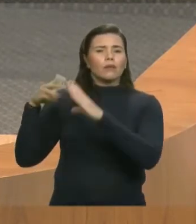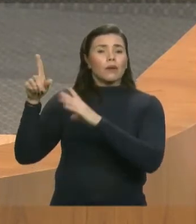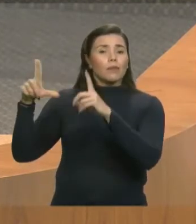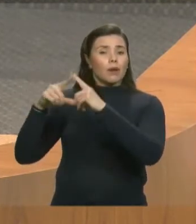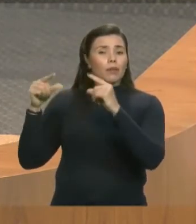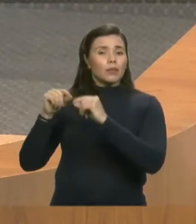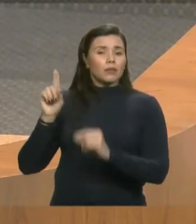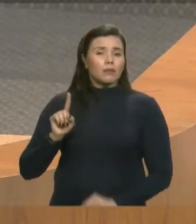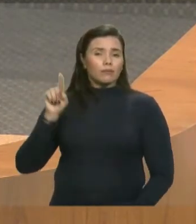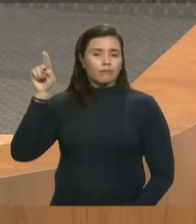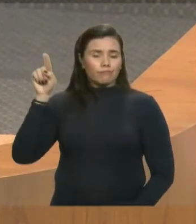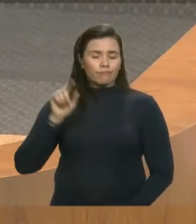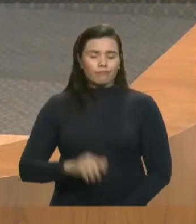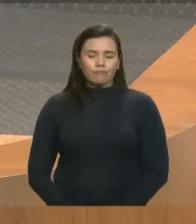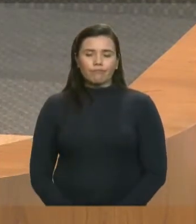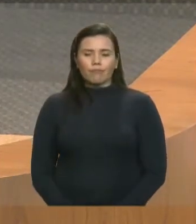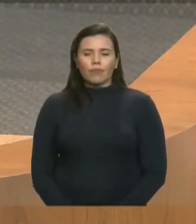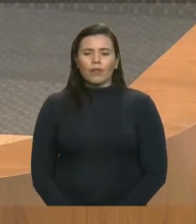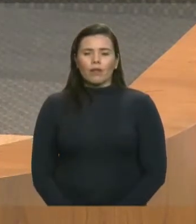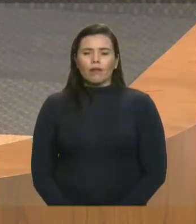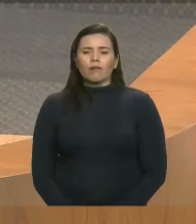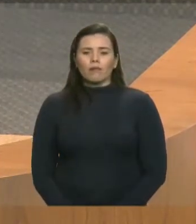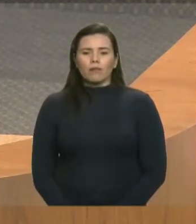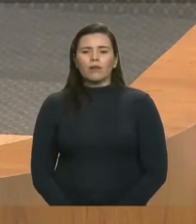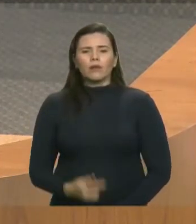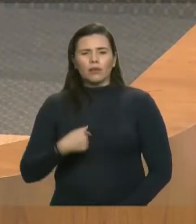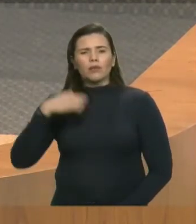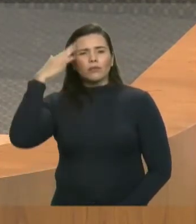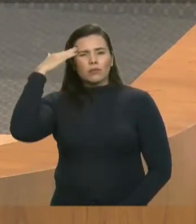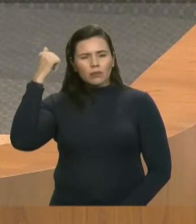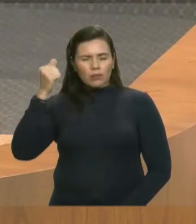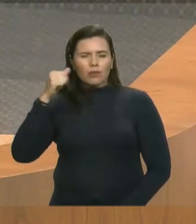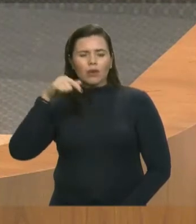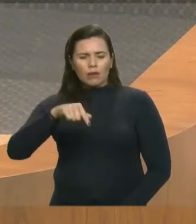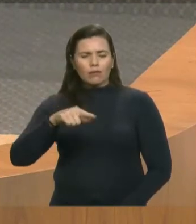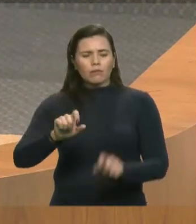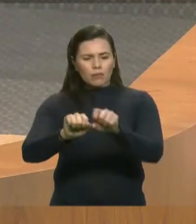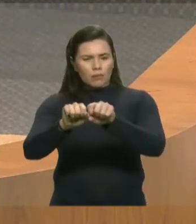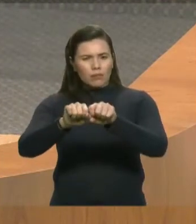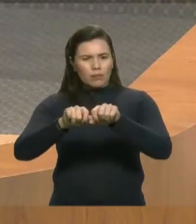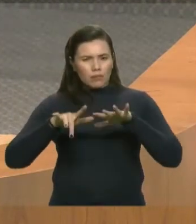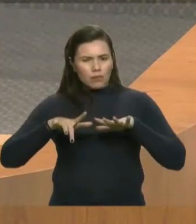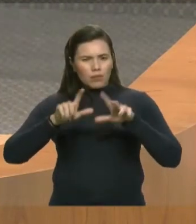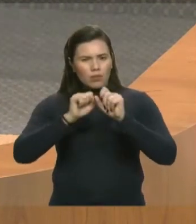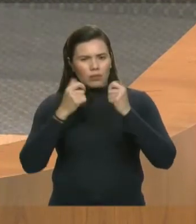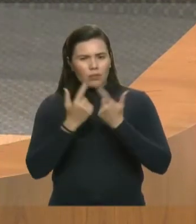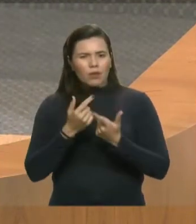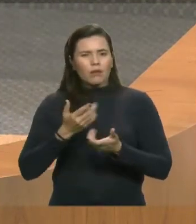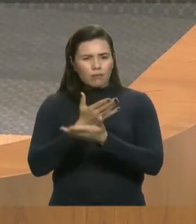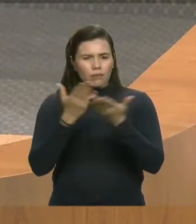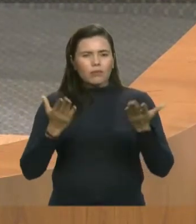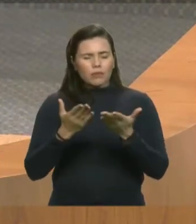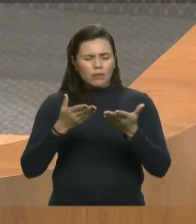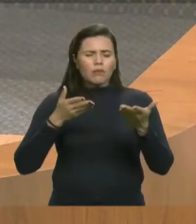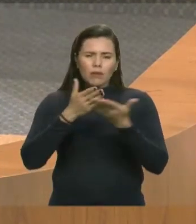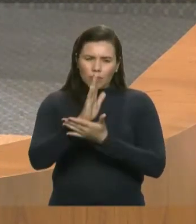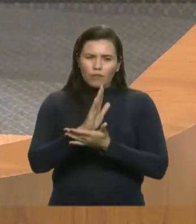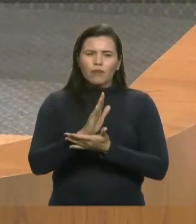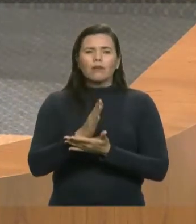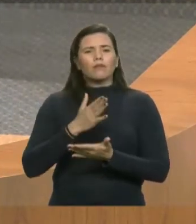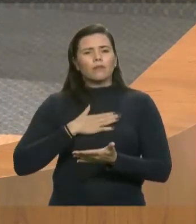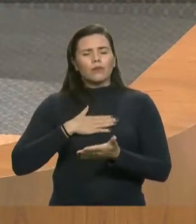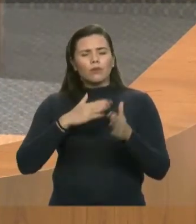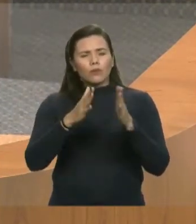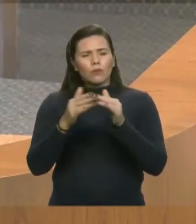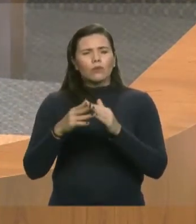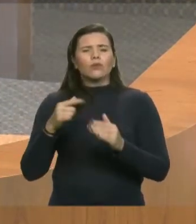encaminhado nesta casa e que será aprovado pelo plenário da Assembleia. Não tenho dúvida que contarei com o apoio